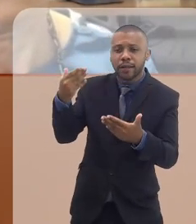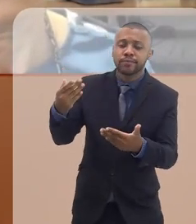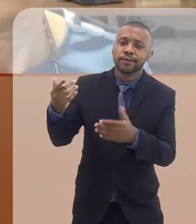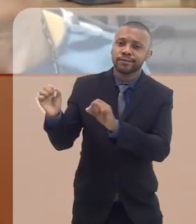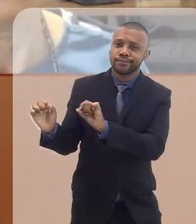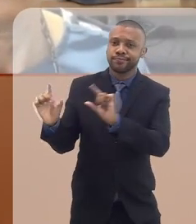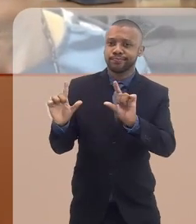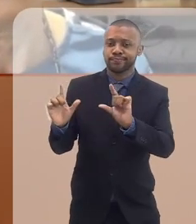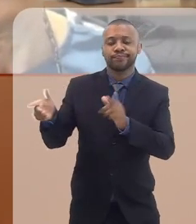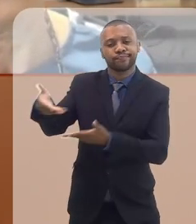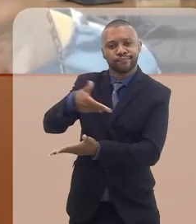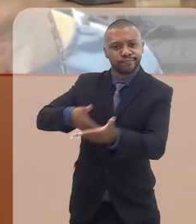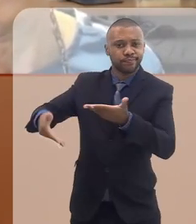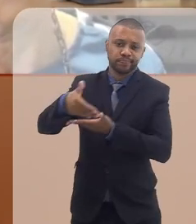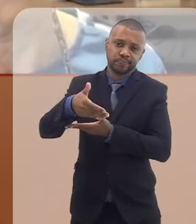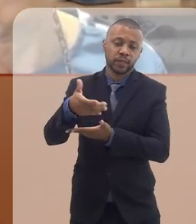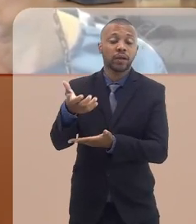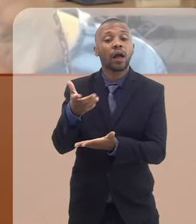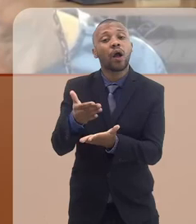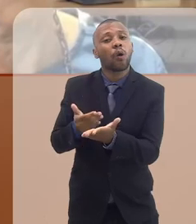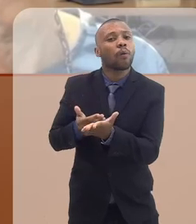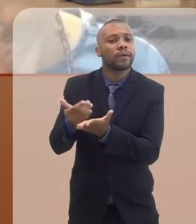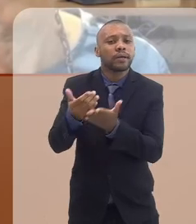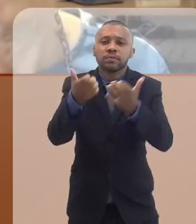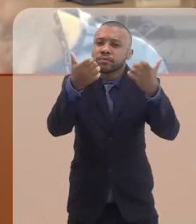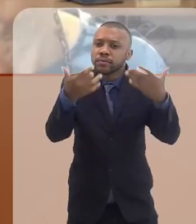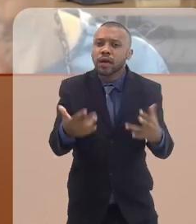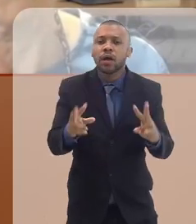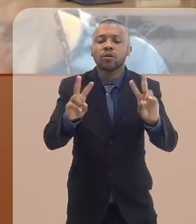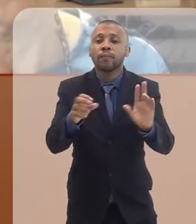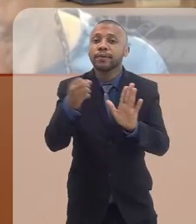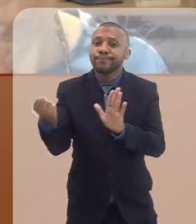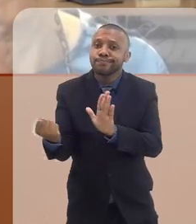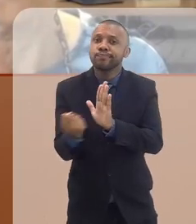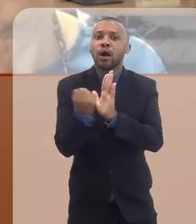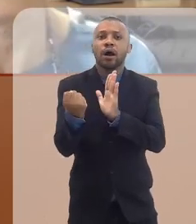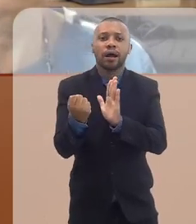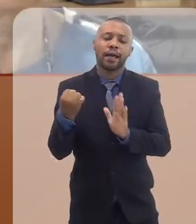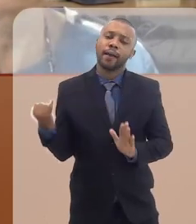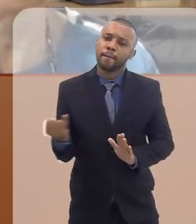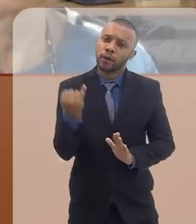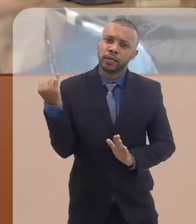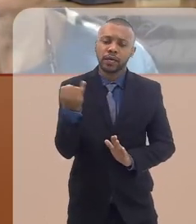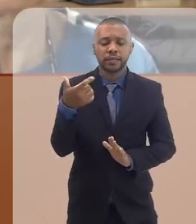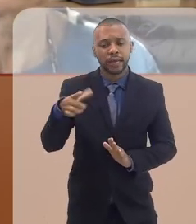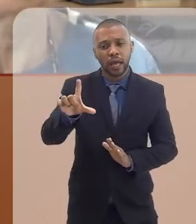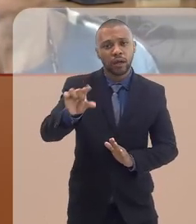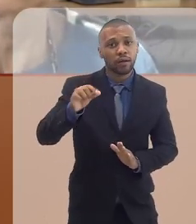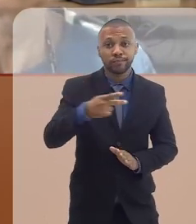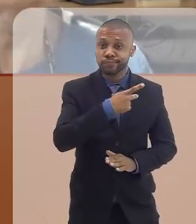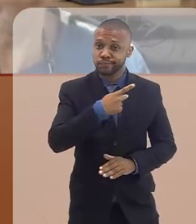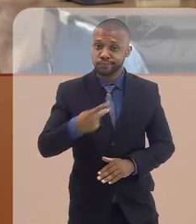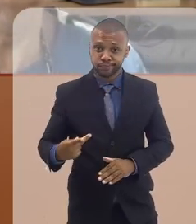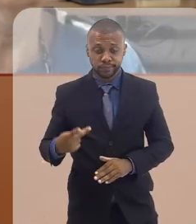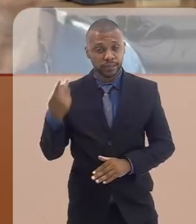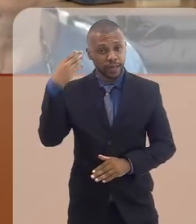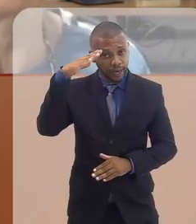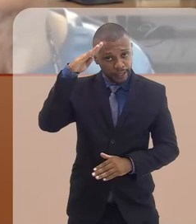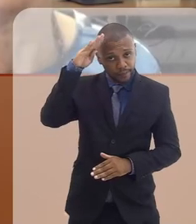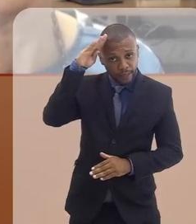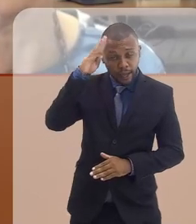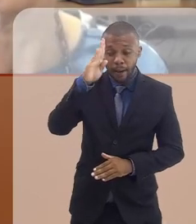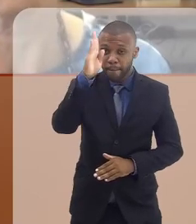participação. E eu queria começar falando justamente sobre esse feito tão importante que é ser eleita